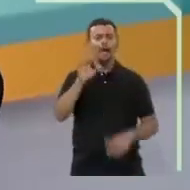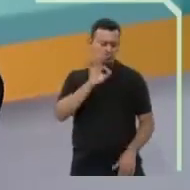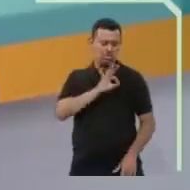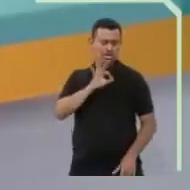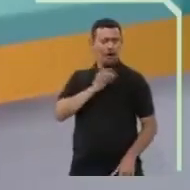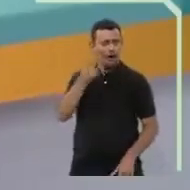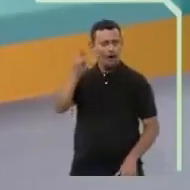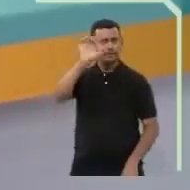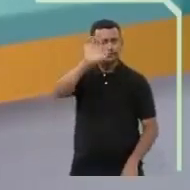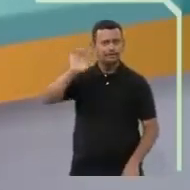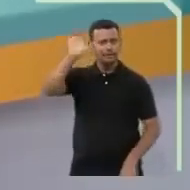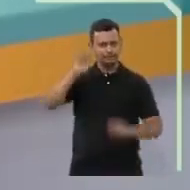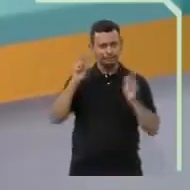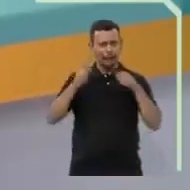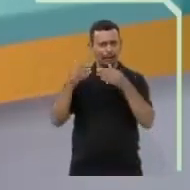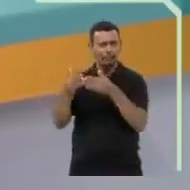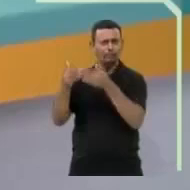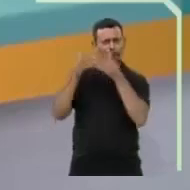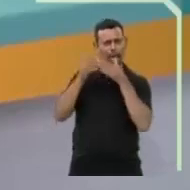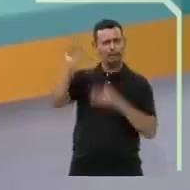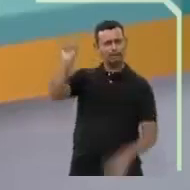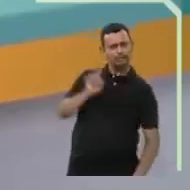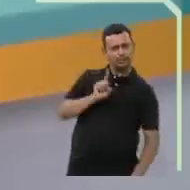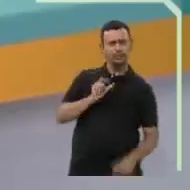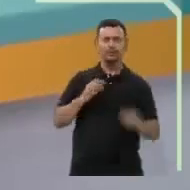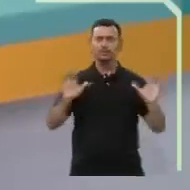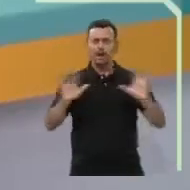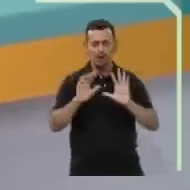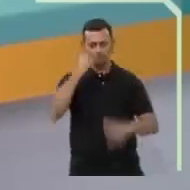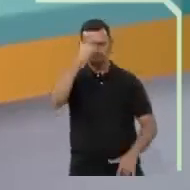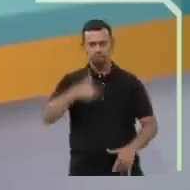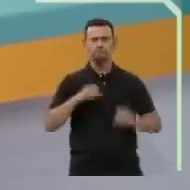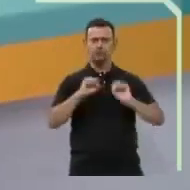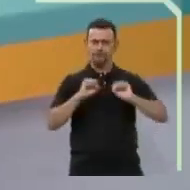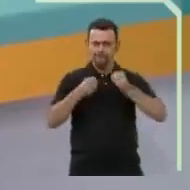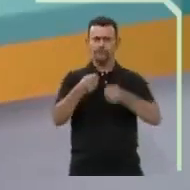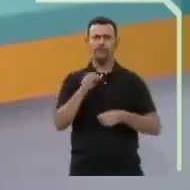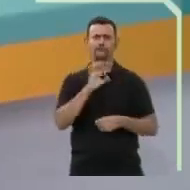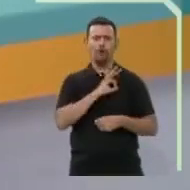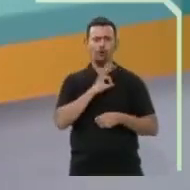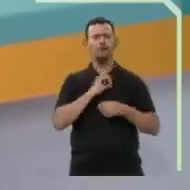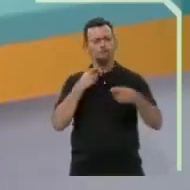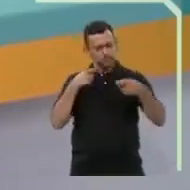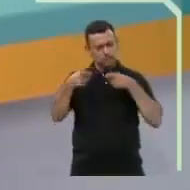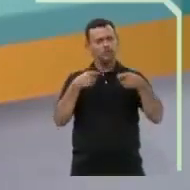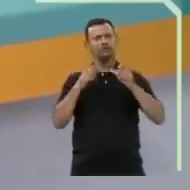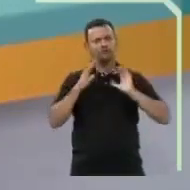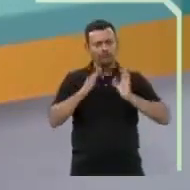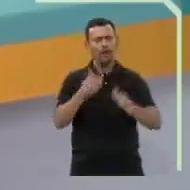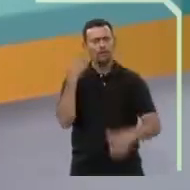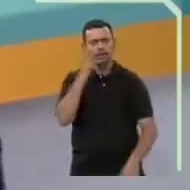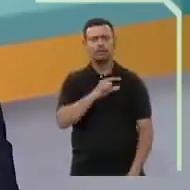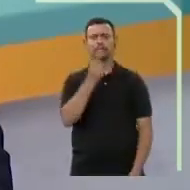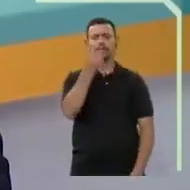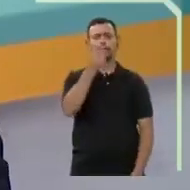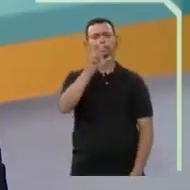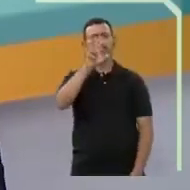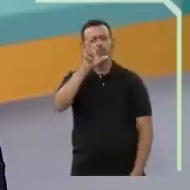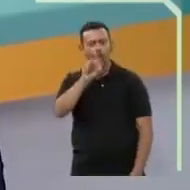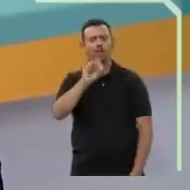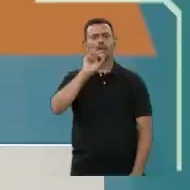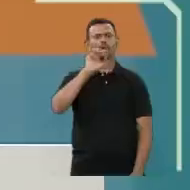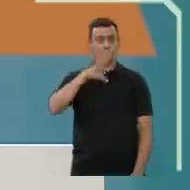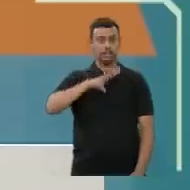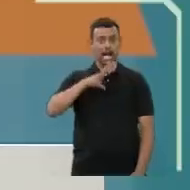outro, mas uma Guarda Nacional permanente e com força-tarefa nas 150 certo. Cidades